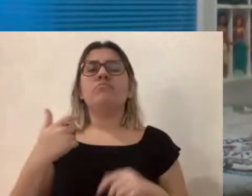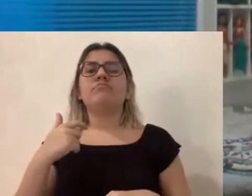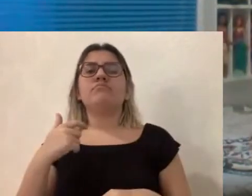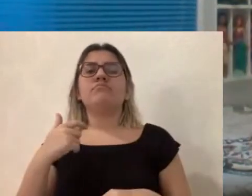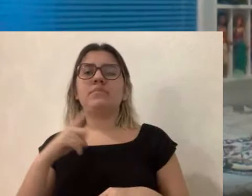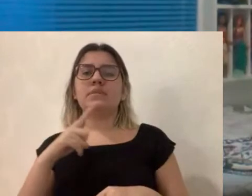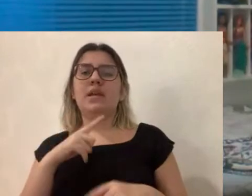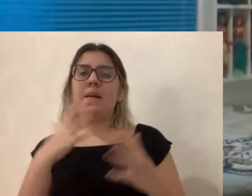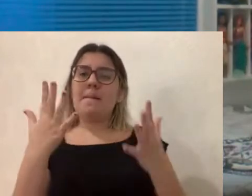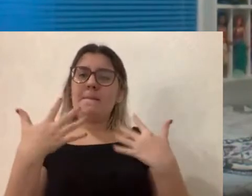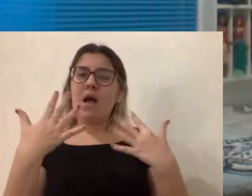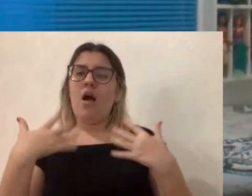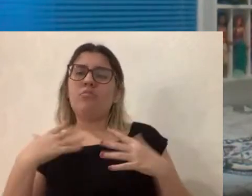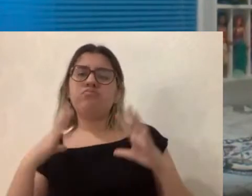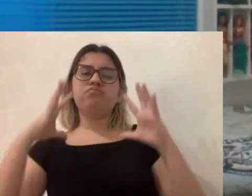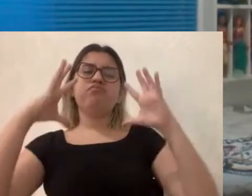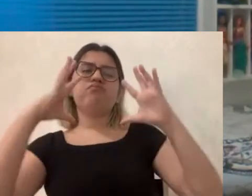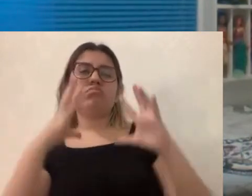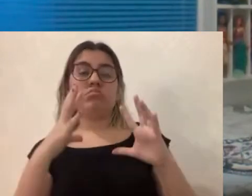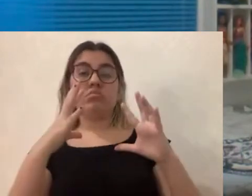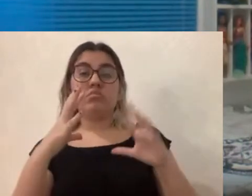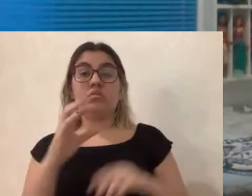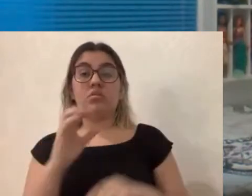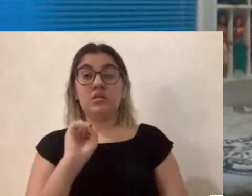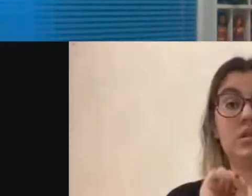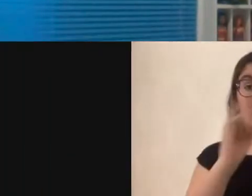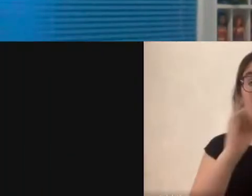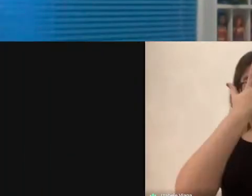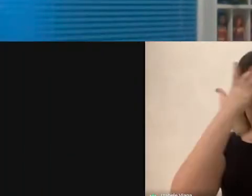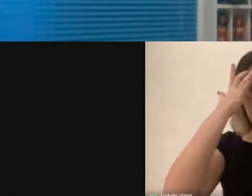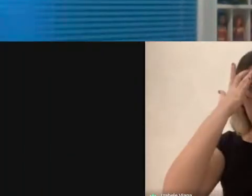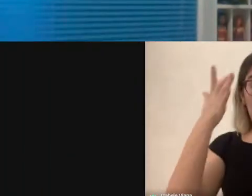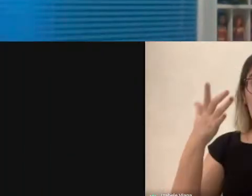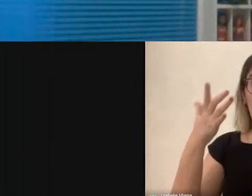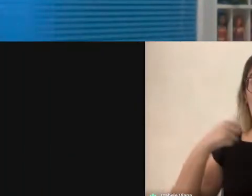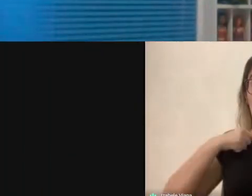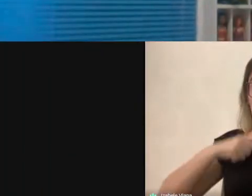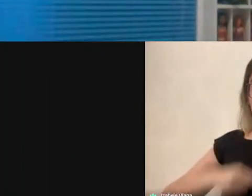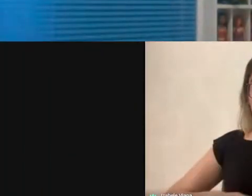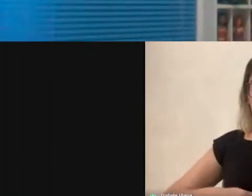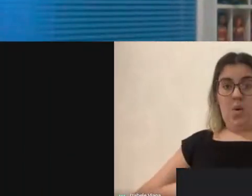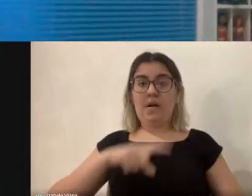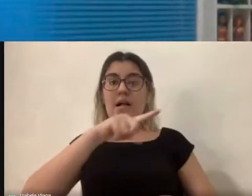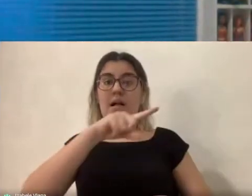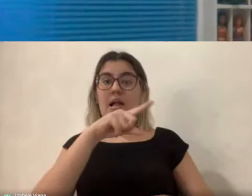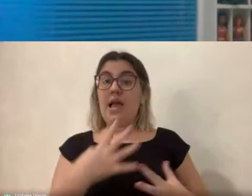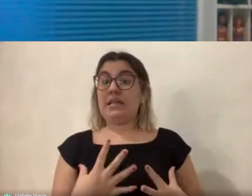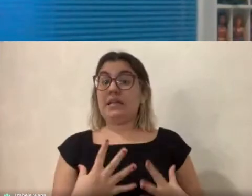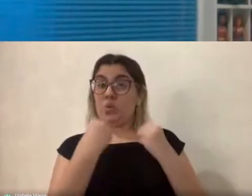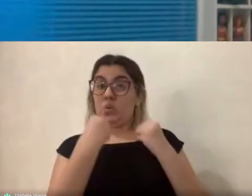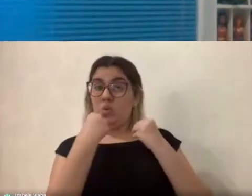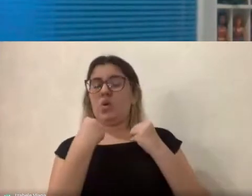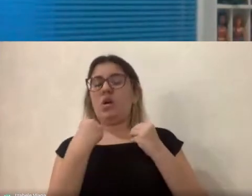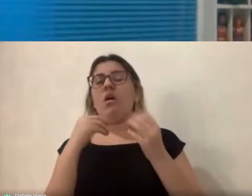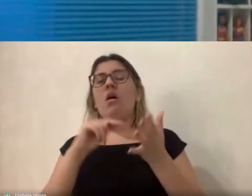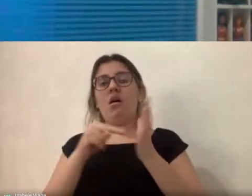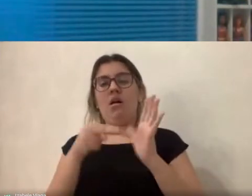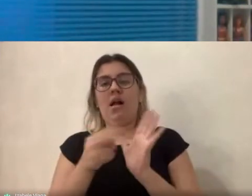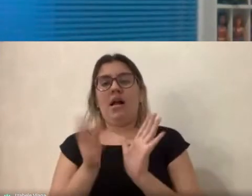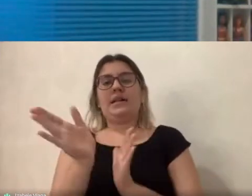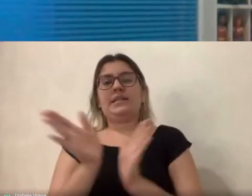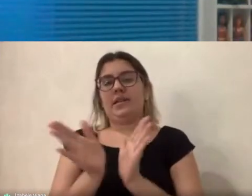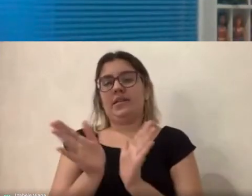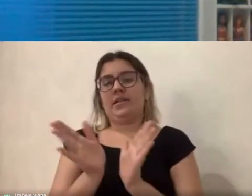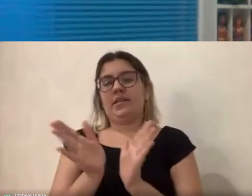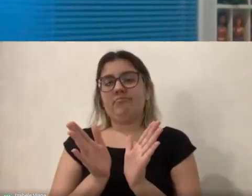se você tem alguém que segura a sua roupa enquanto você fala isso, é acesso. E você não precisa necessariamente estar descrevendo o que você está